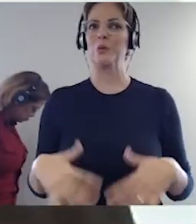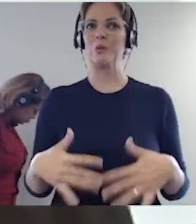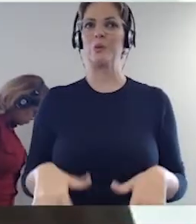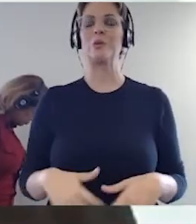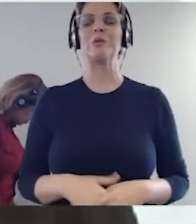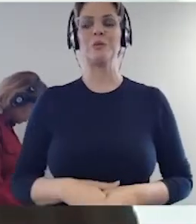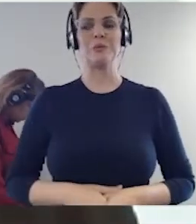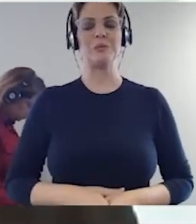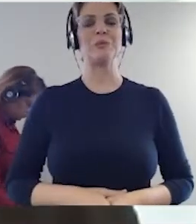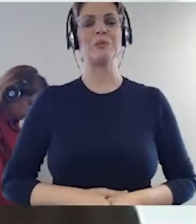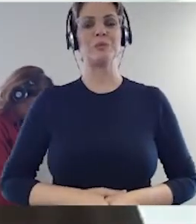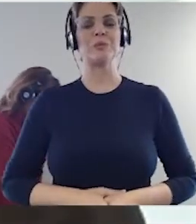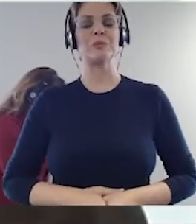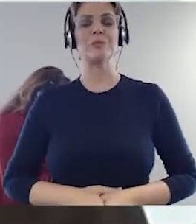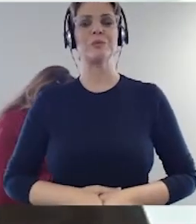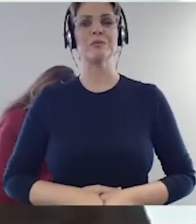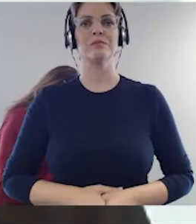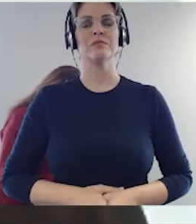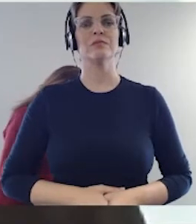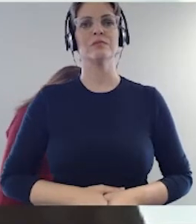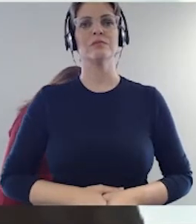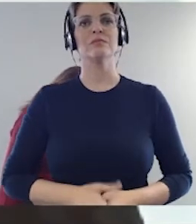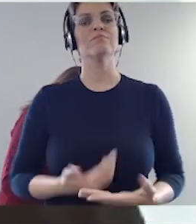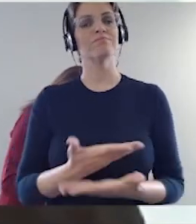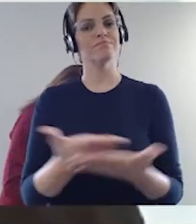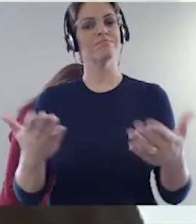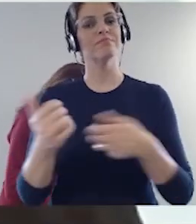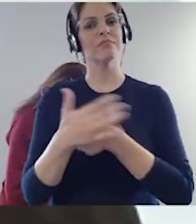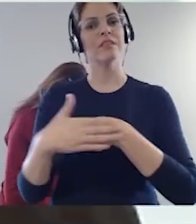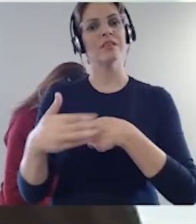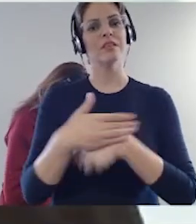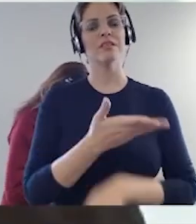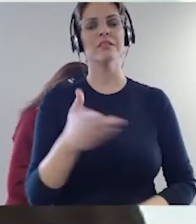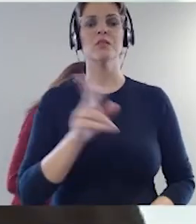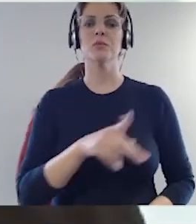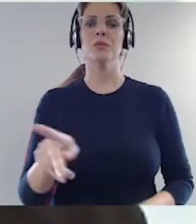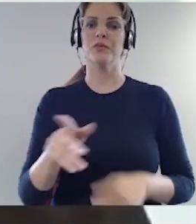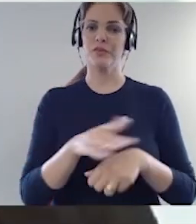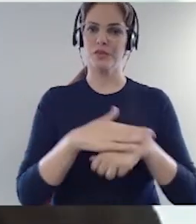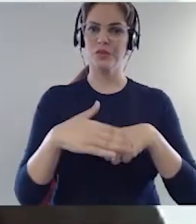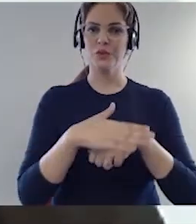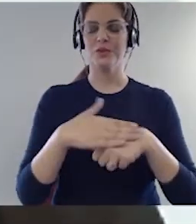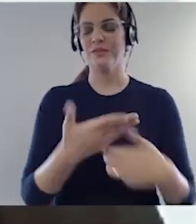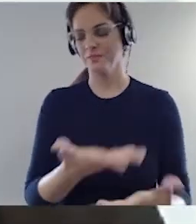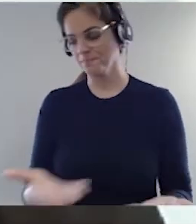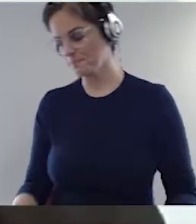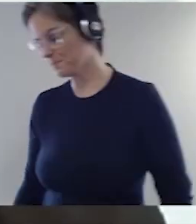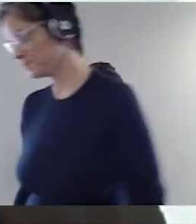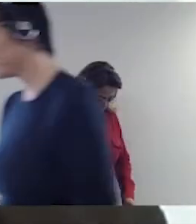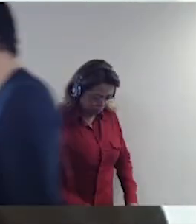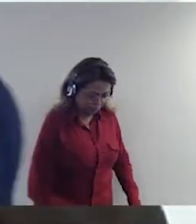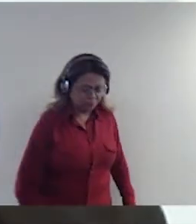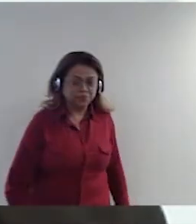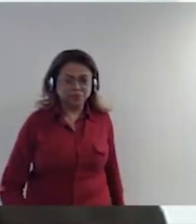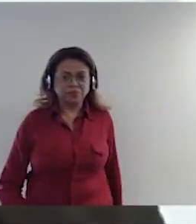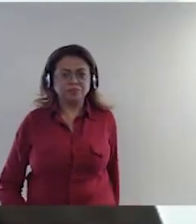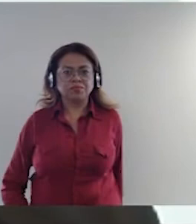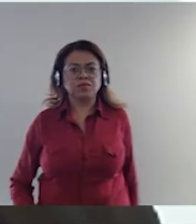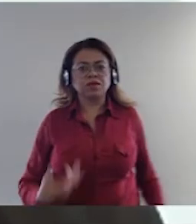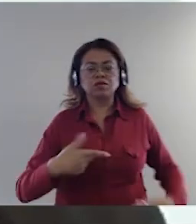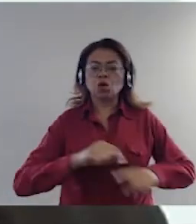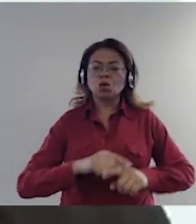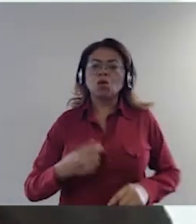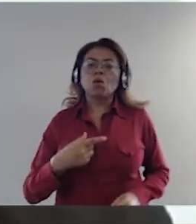espantoso, e por estar ao lado desses queridos professores, meus professores, pessoas a quem eu